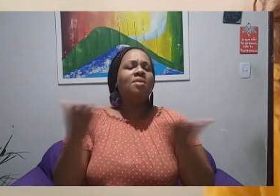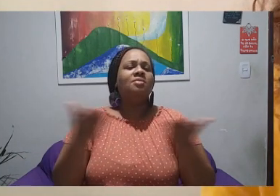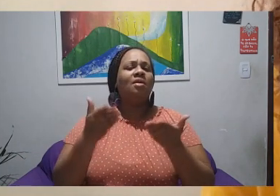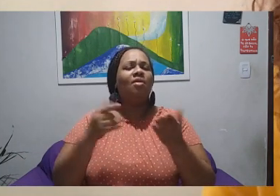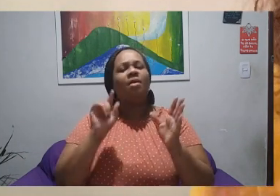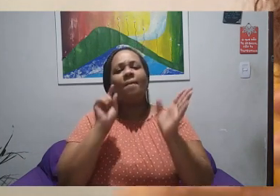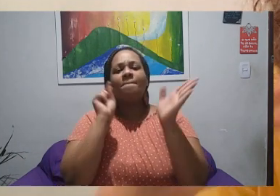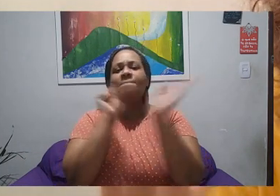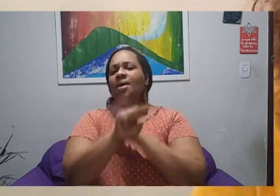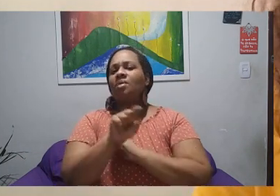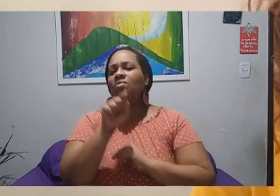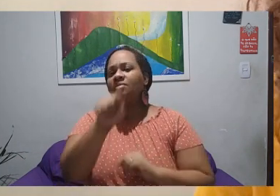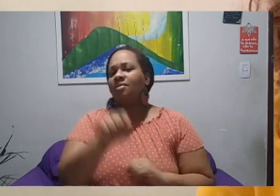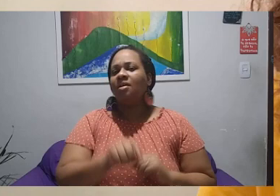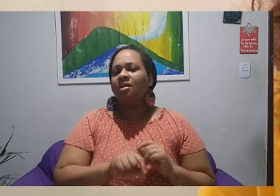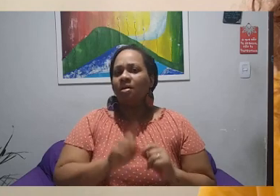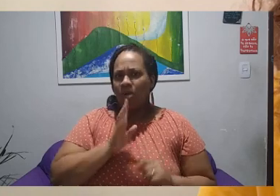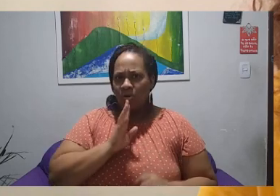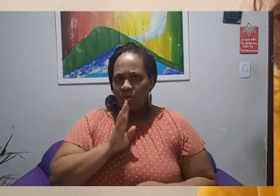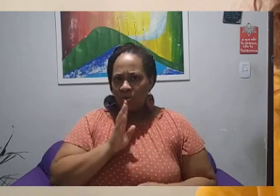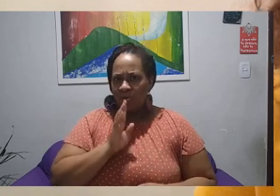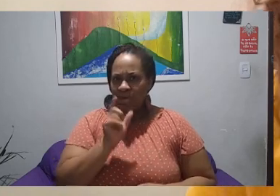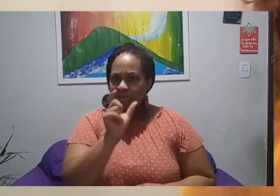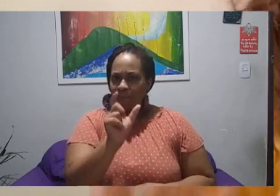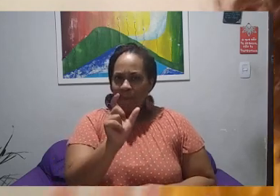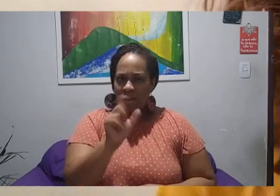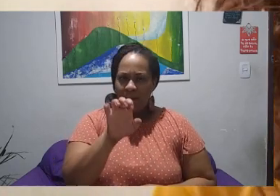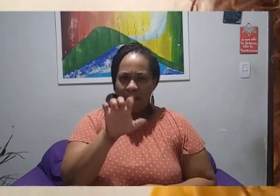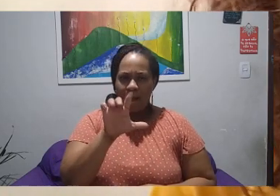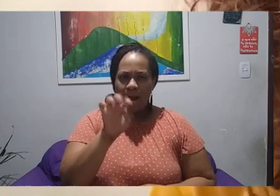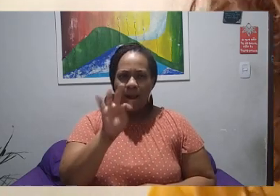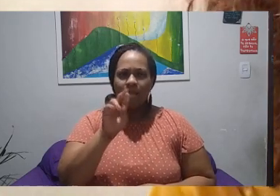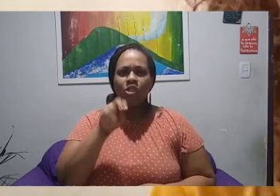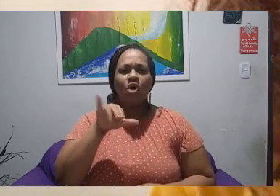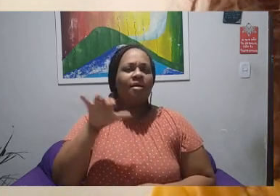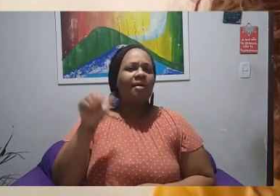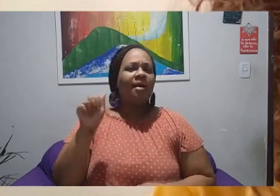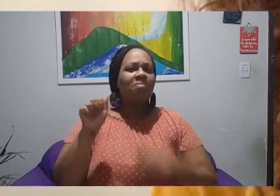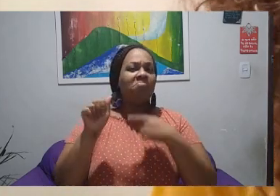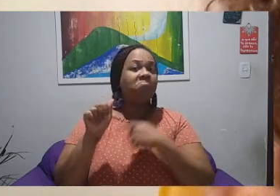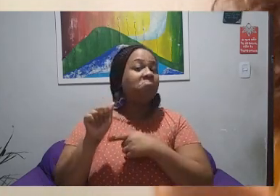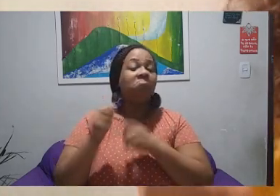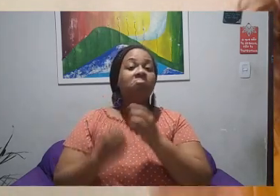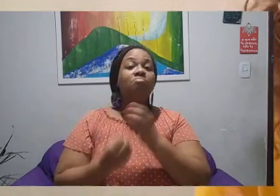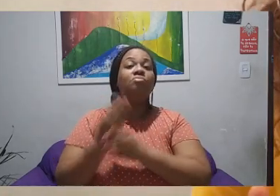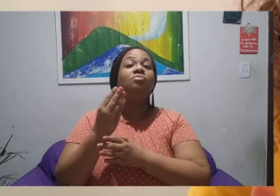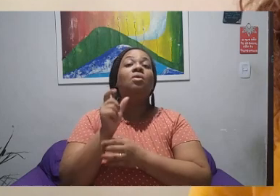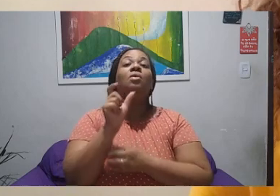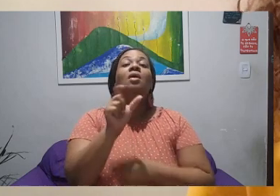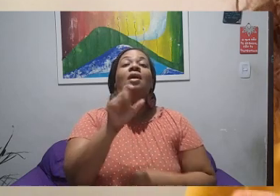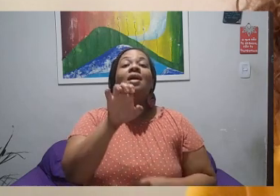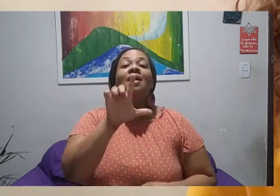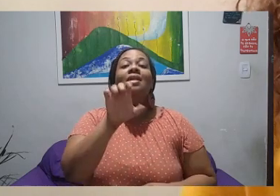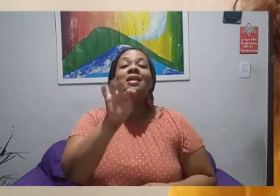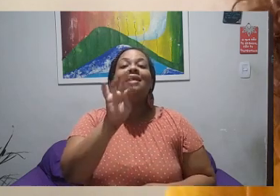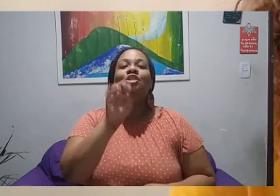Logo de início, eu quero levantar um questionamento. Você sabe de onde vem a palavra eletrônica? A palavra eletrônica